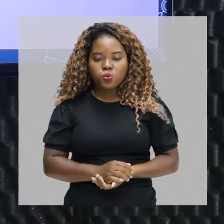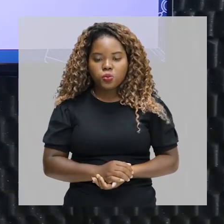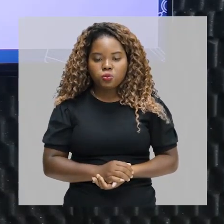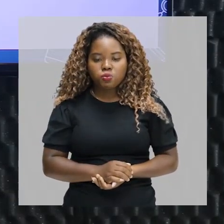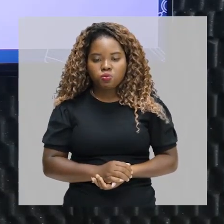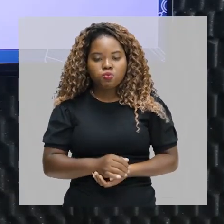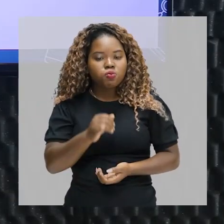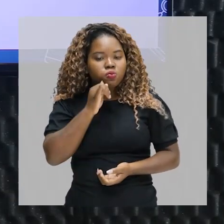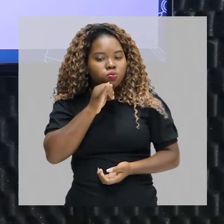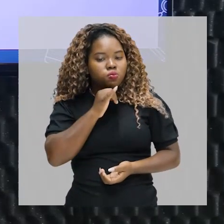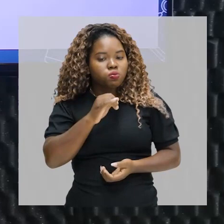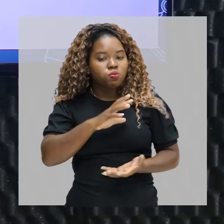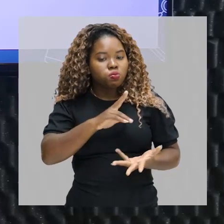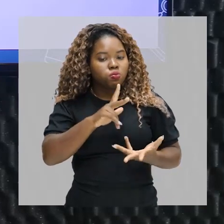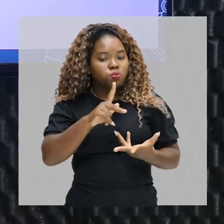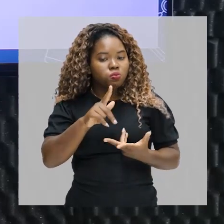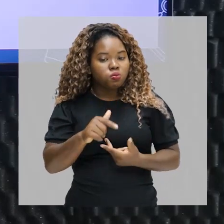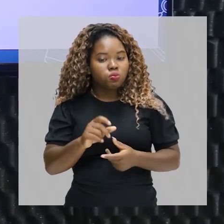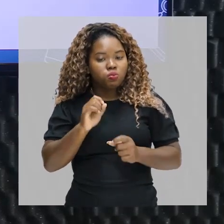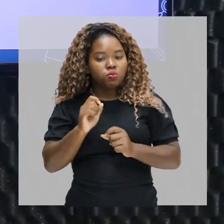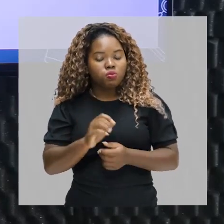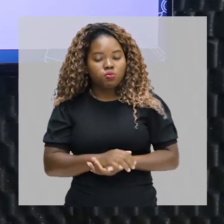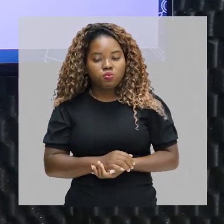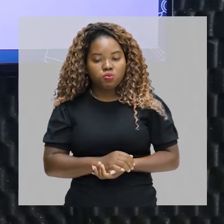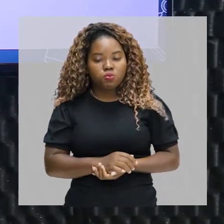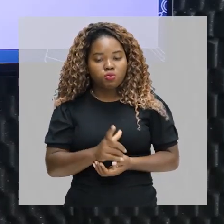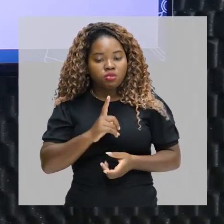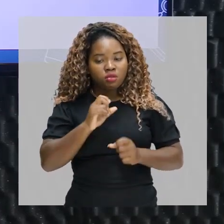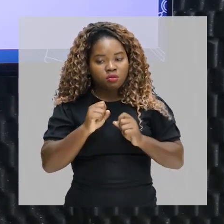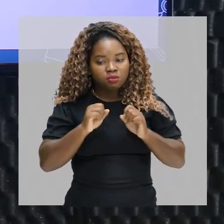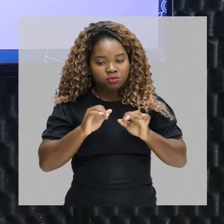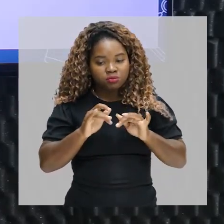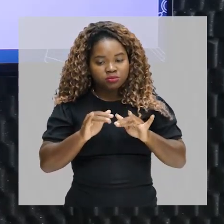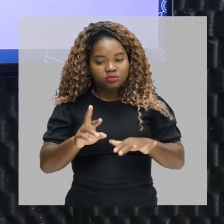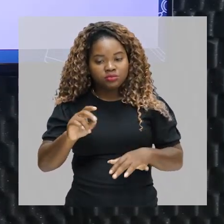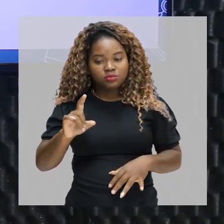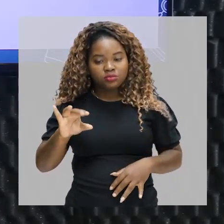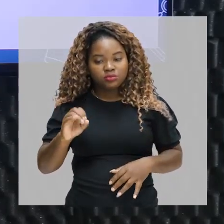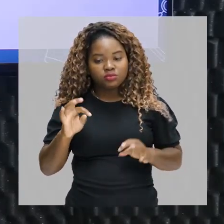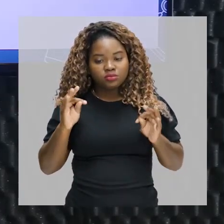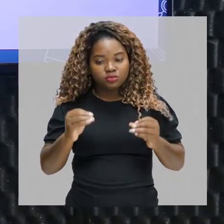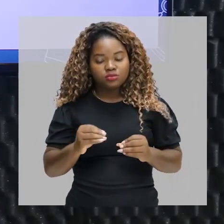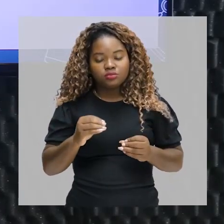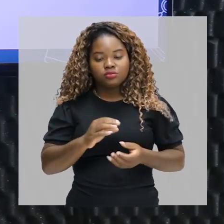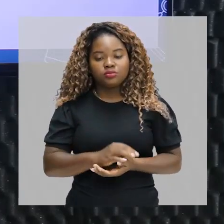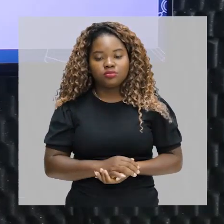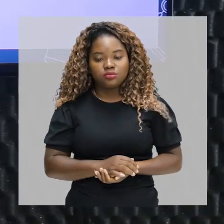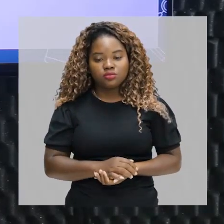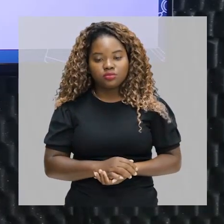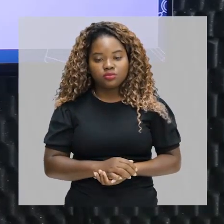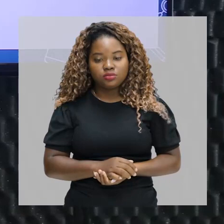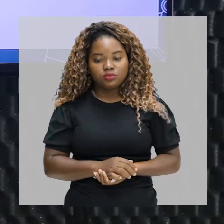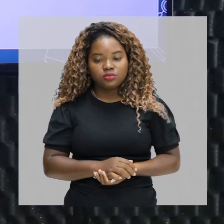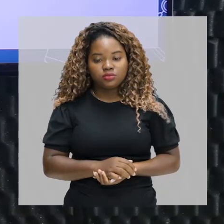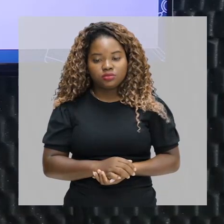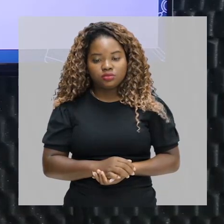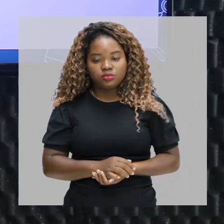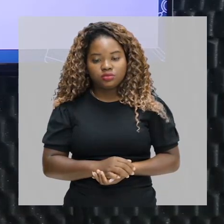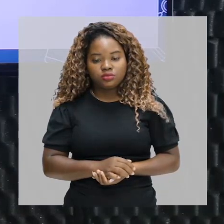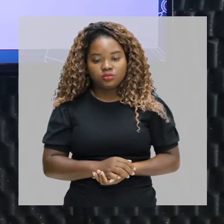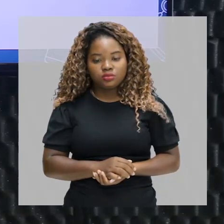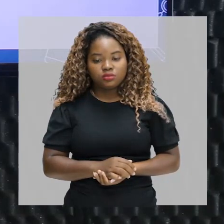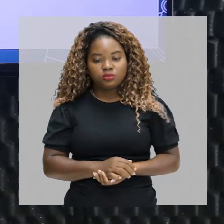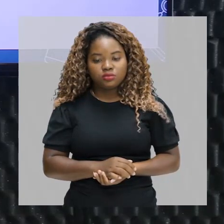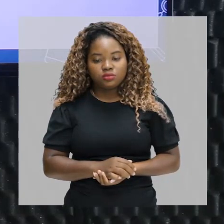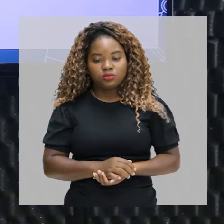exemplo, aqui na Terra, a Terra ela emite ondas de rádio para todo o universo. Tá ok?